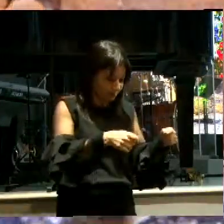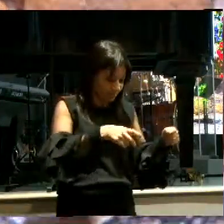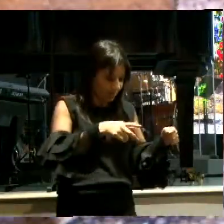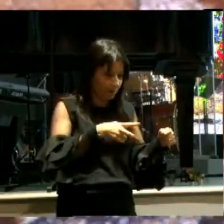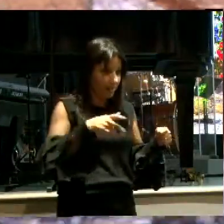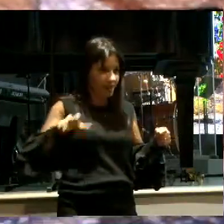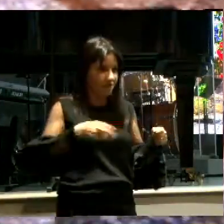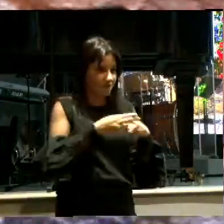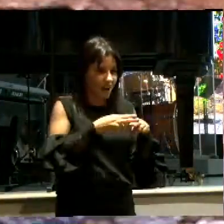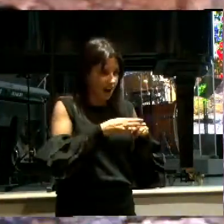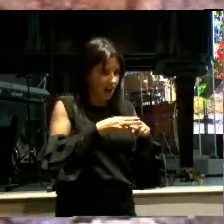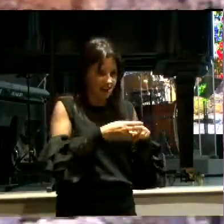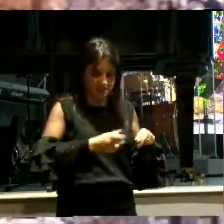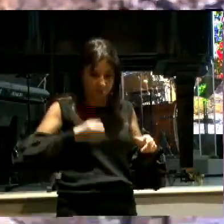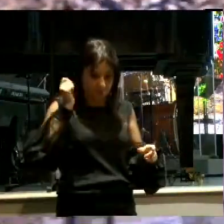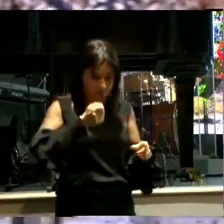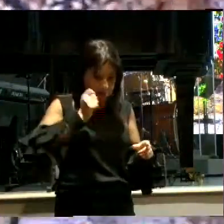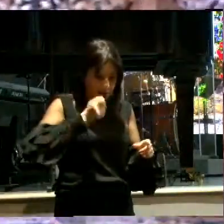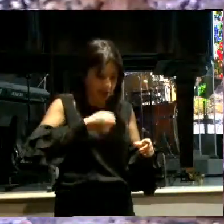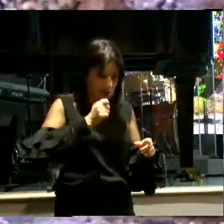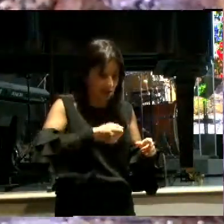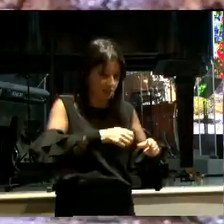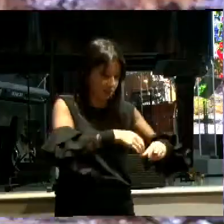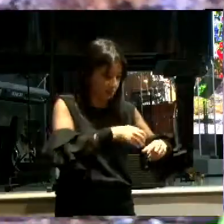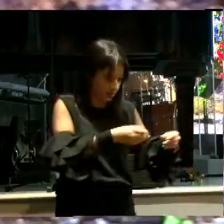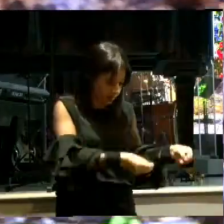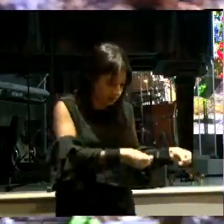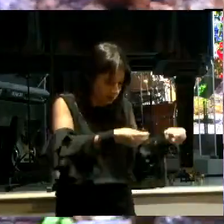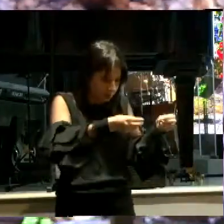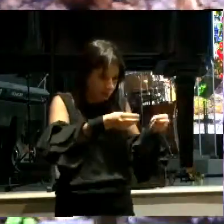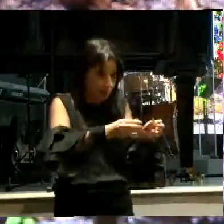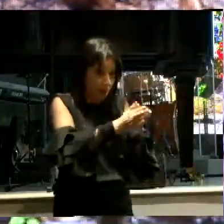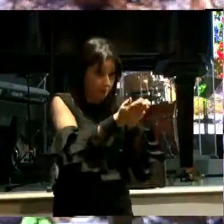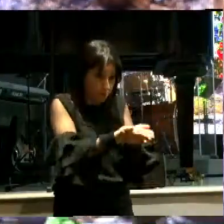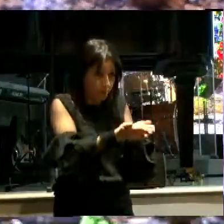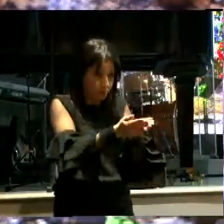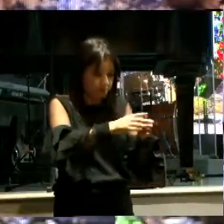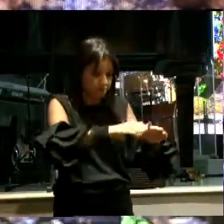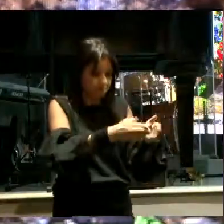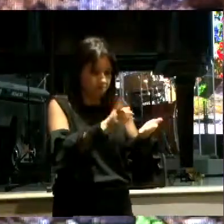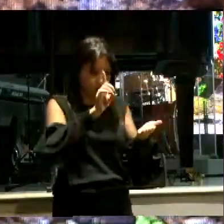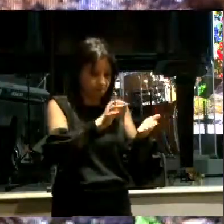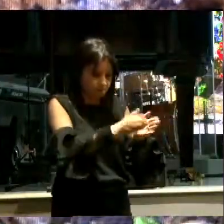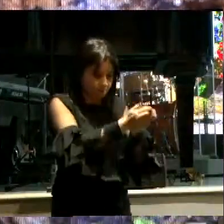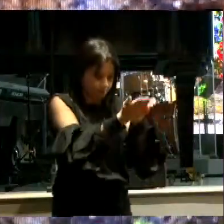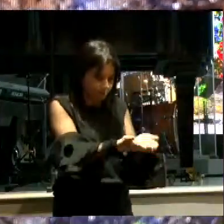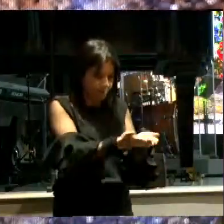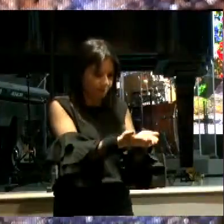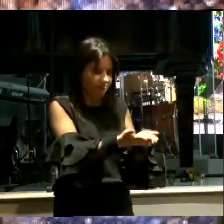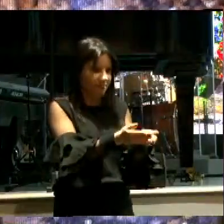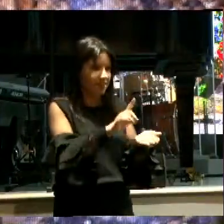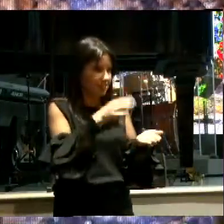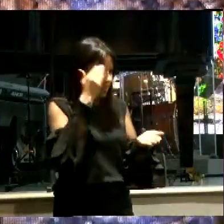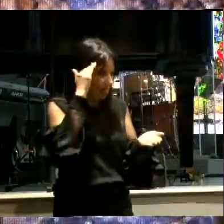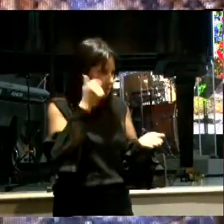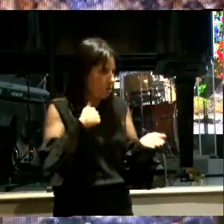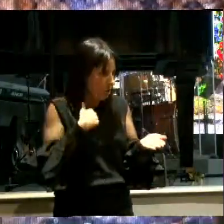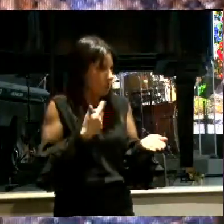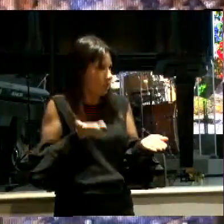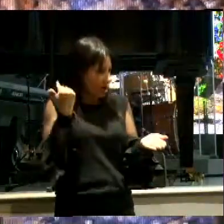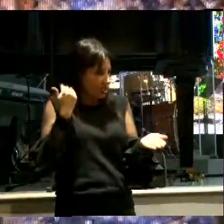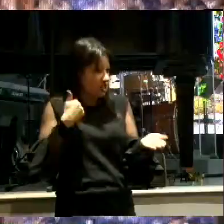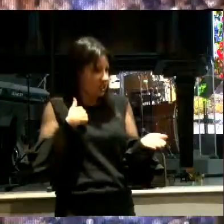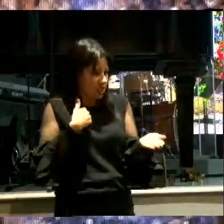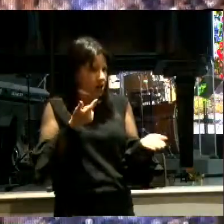uma faca e fui, isso é para você ver o nível que eu era, tá? Falar